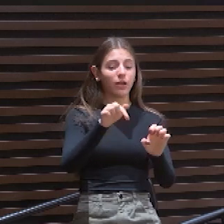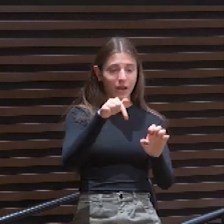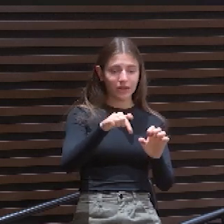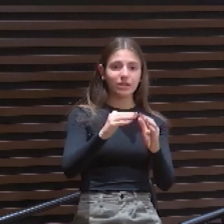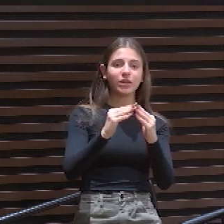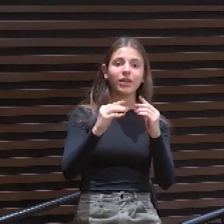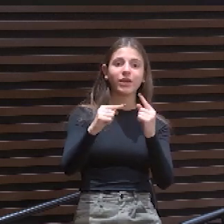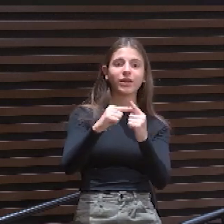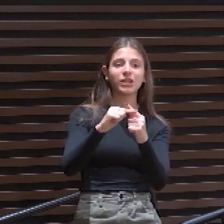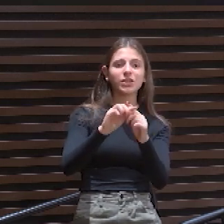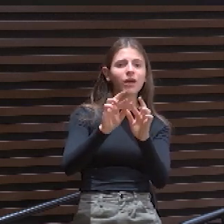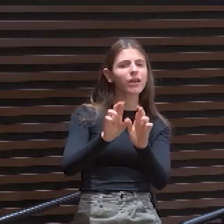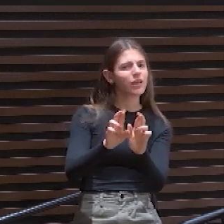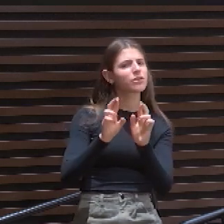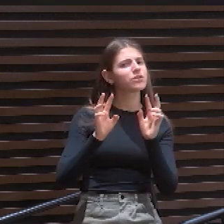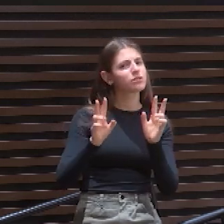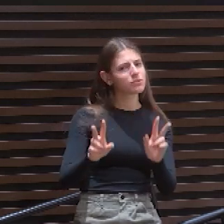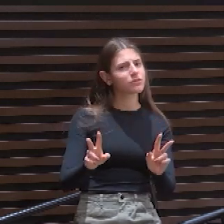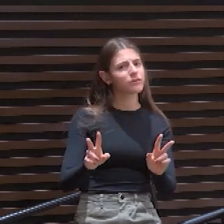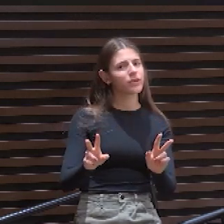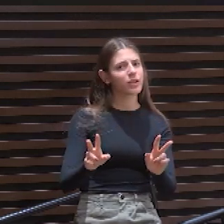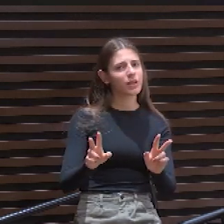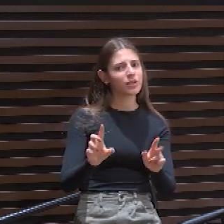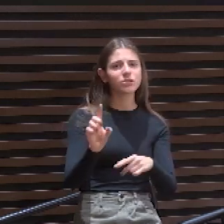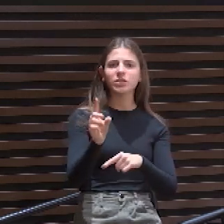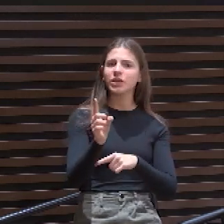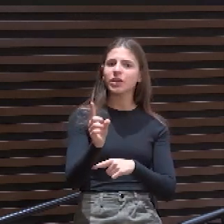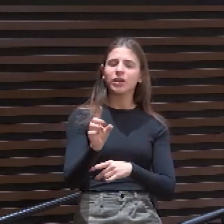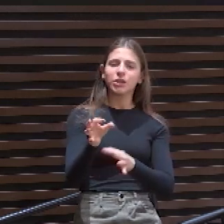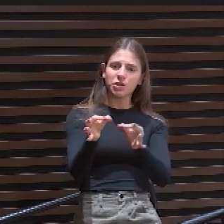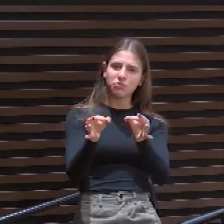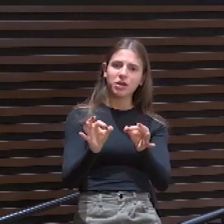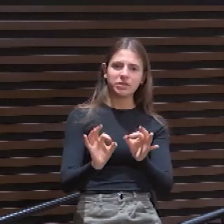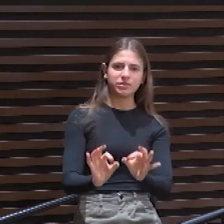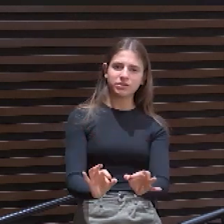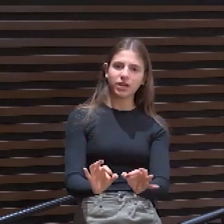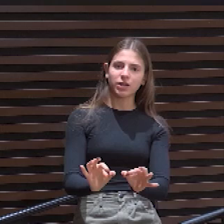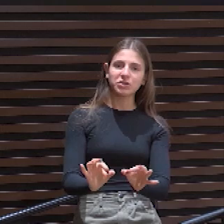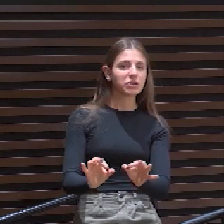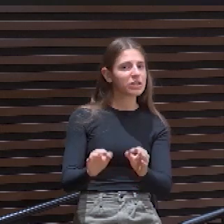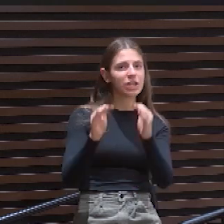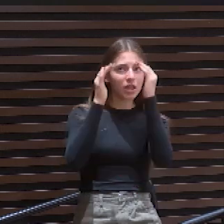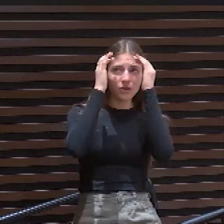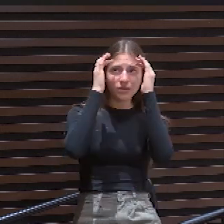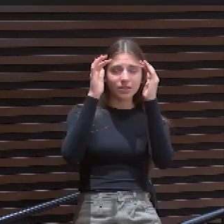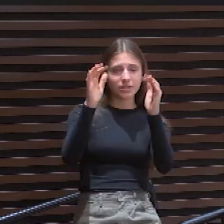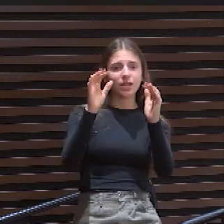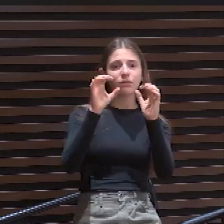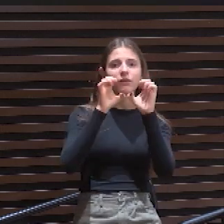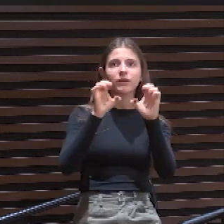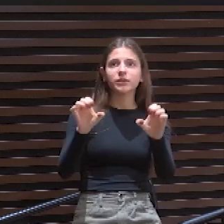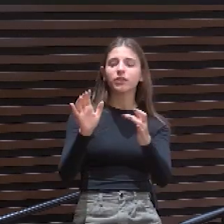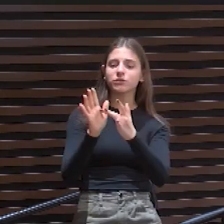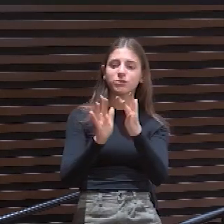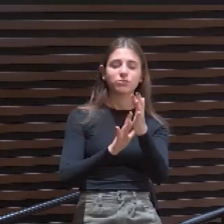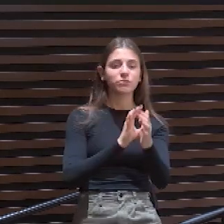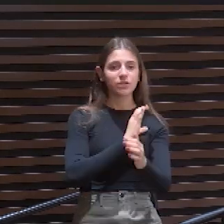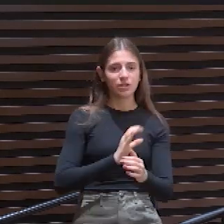que é diferente, que é anátema, que aquele que é o evangelho de Jesus Cristo, e não